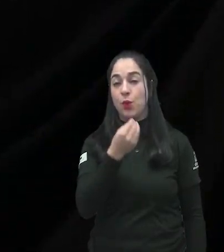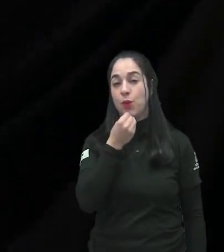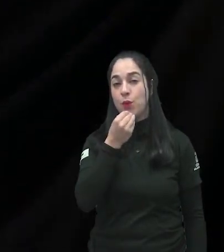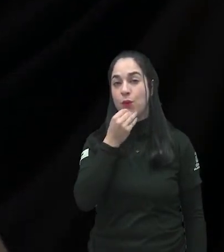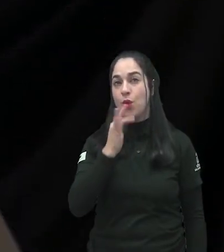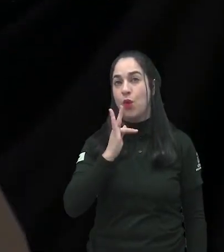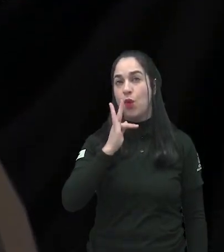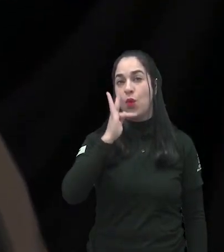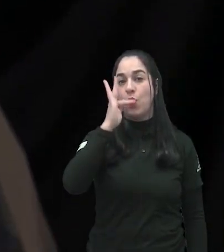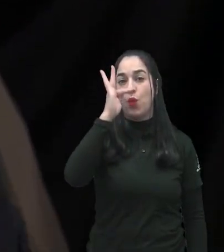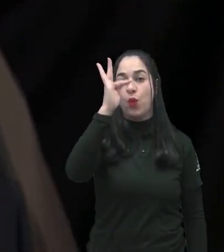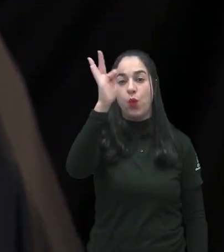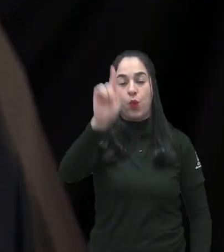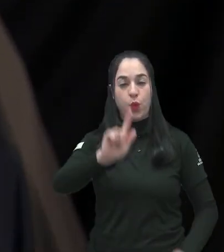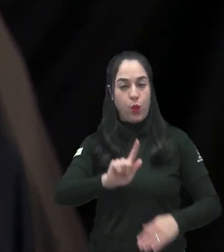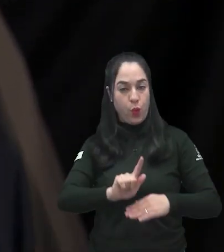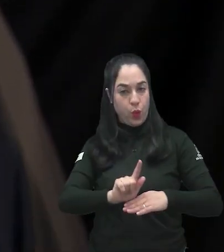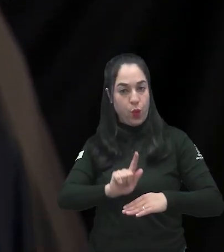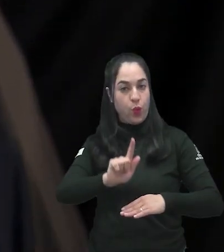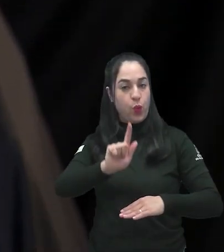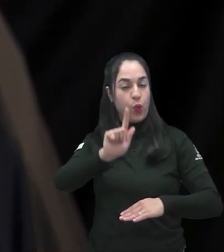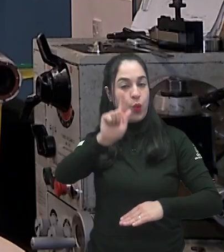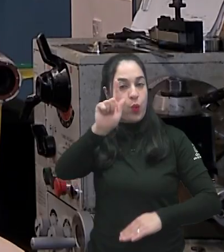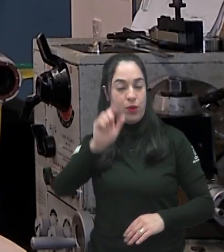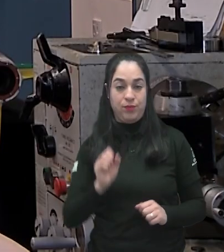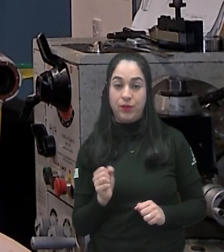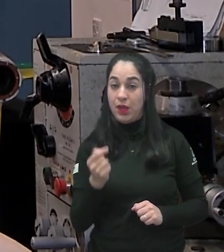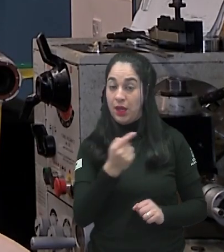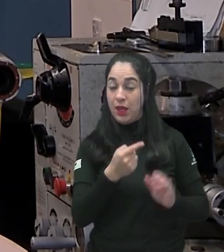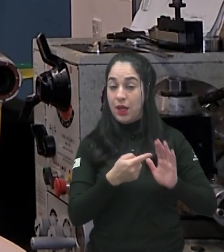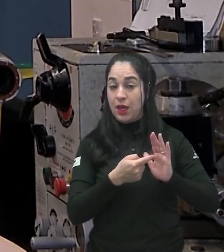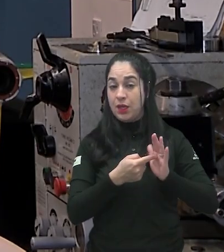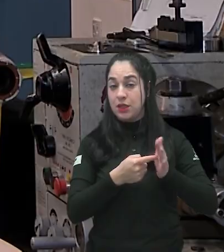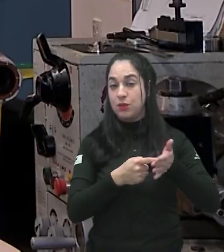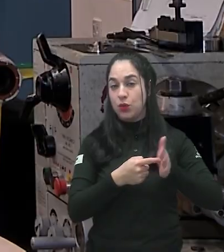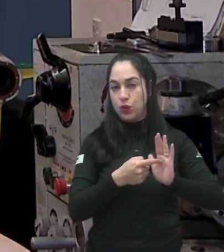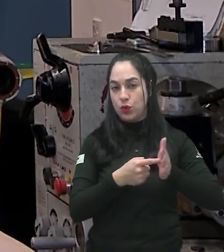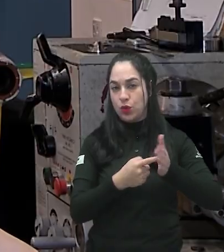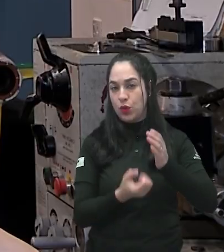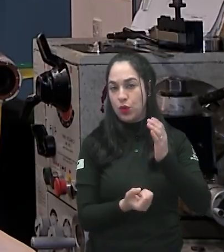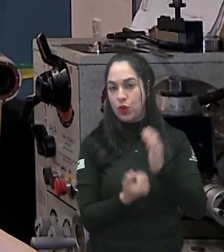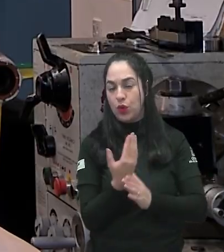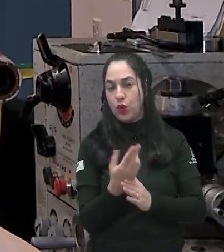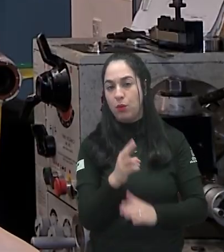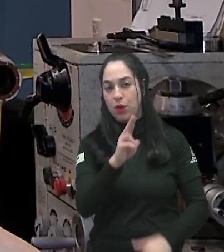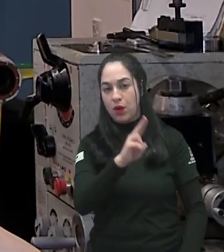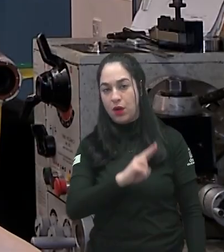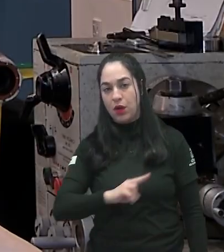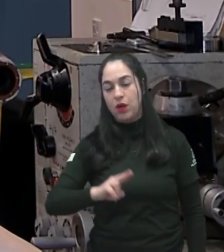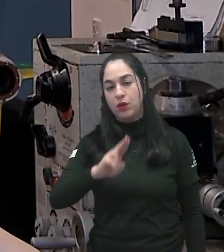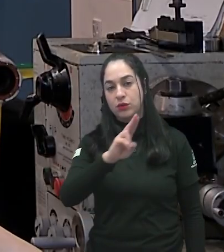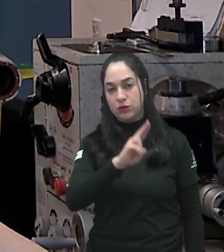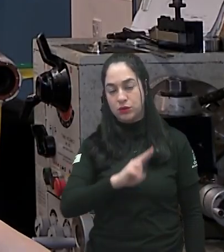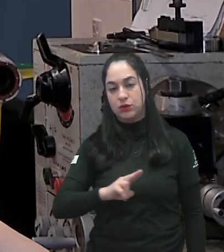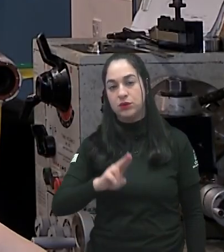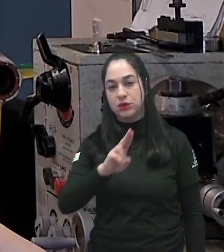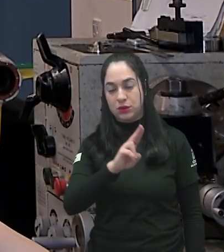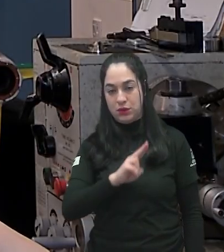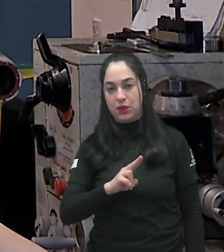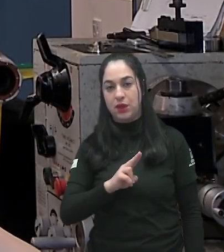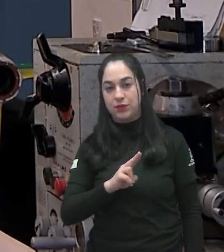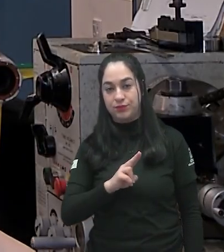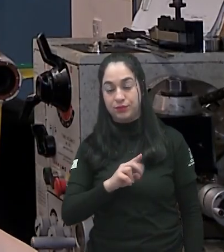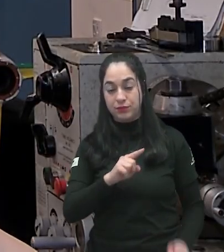de possibilidades para futuros lançamentos. Esse motor, originalmente, ele é desenvolvido para ser usado num veículo lançador chamado